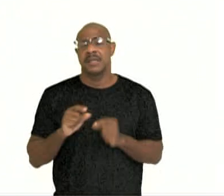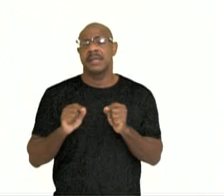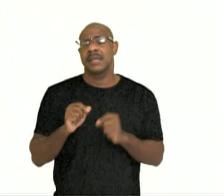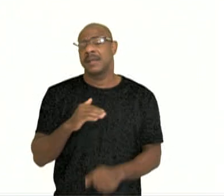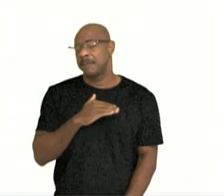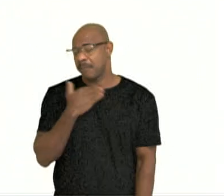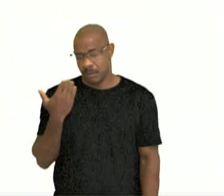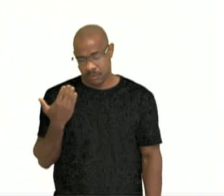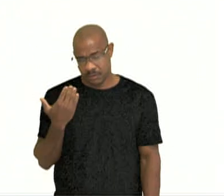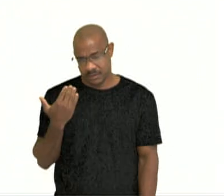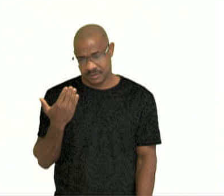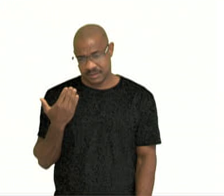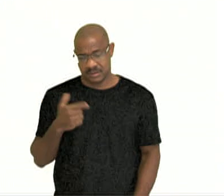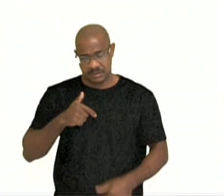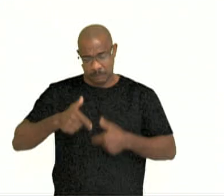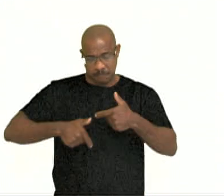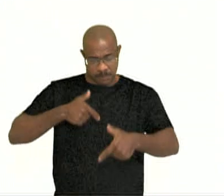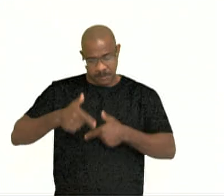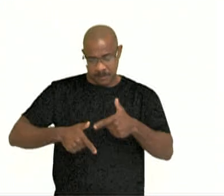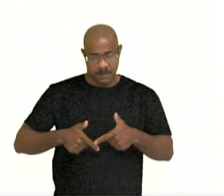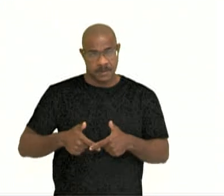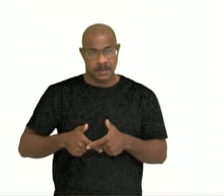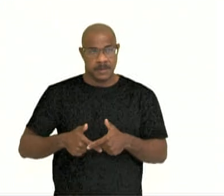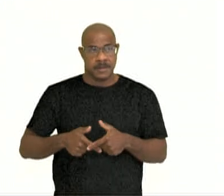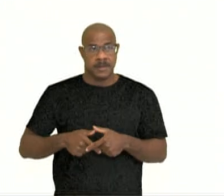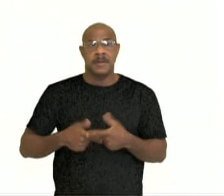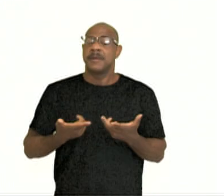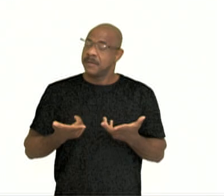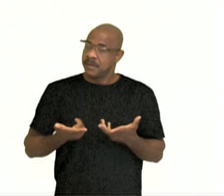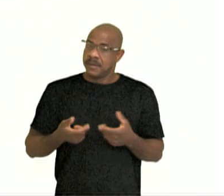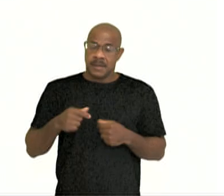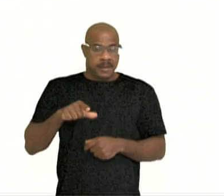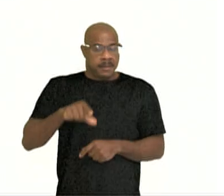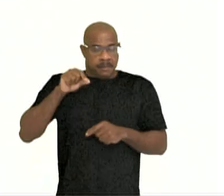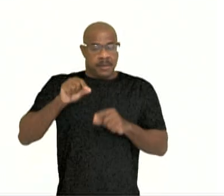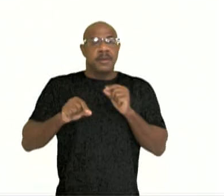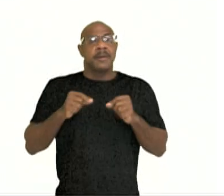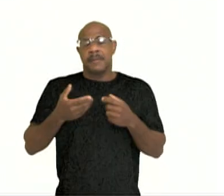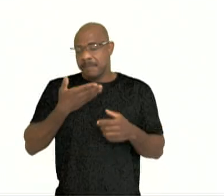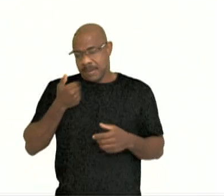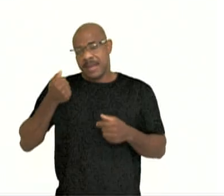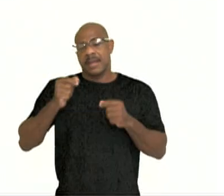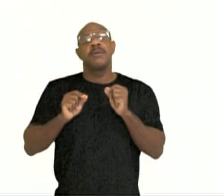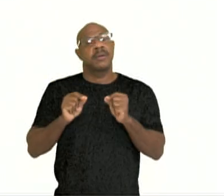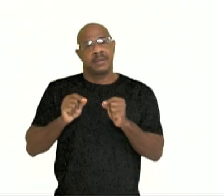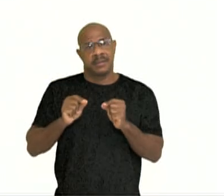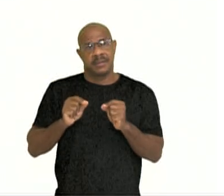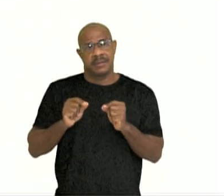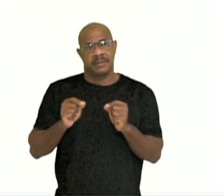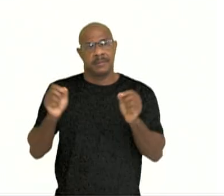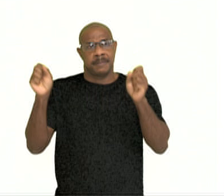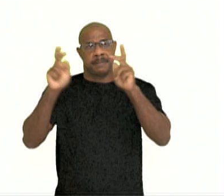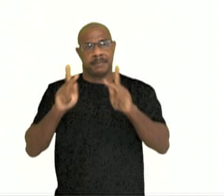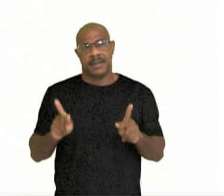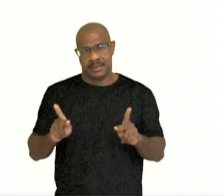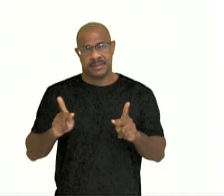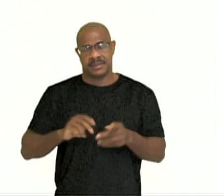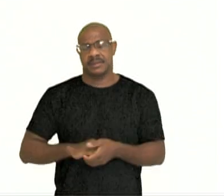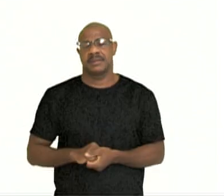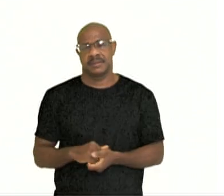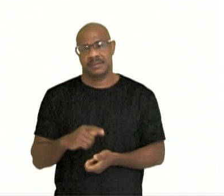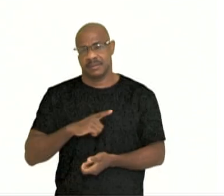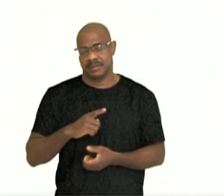morre em tal batalha merece paz eterna. E deixo com vocês aqui uma